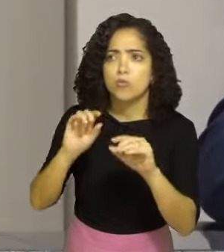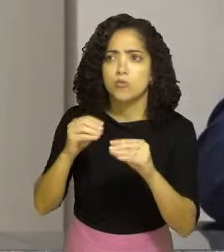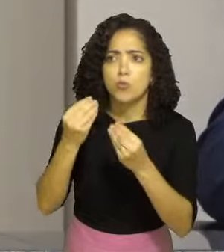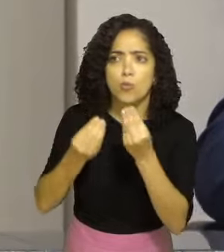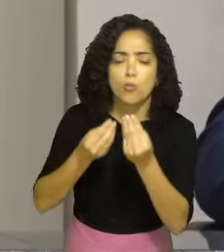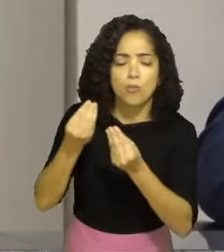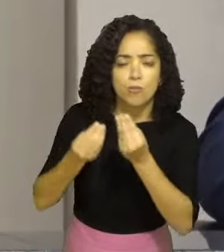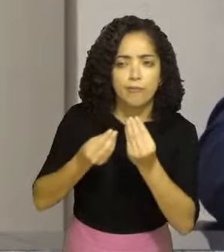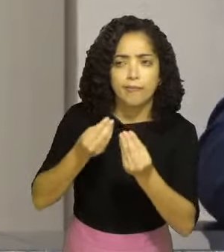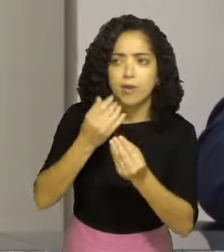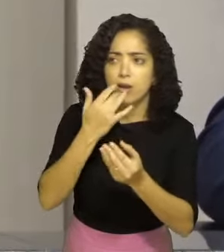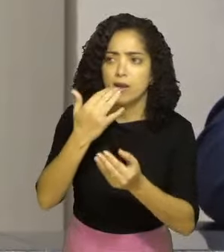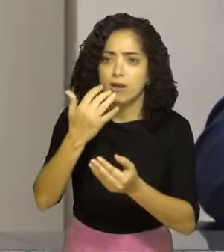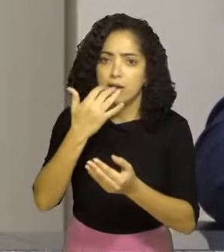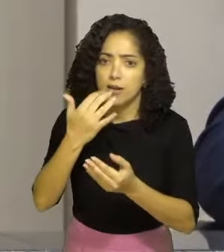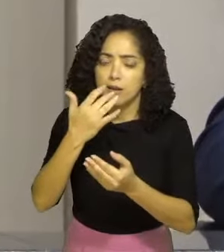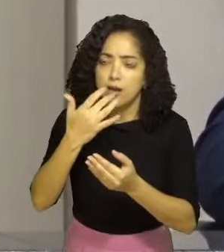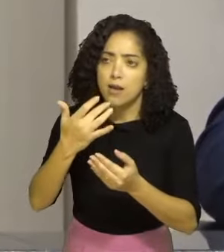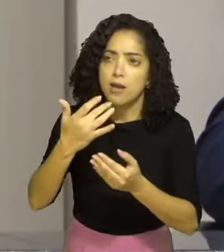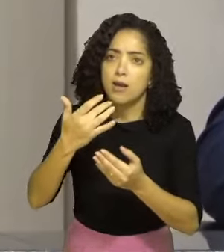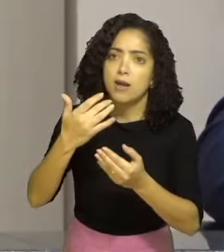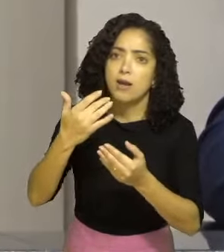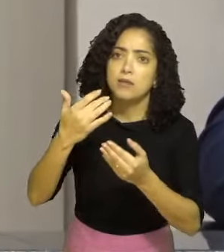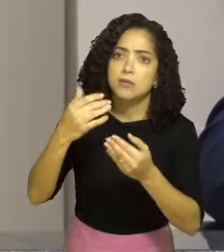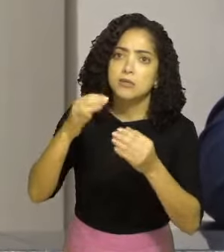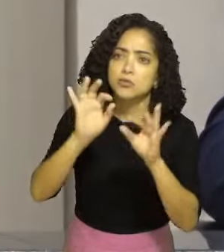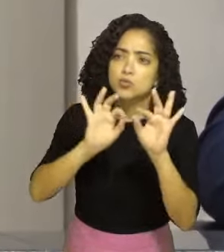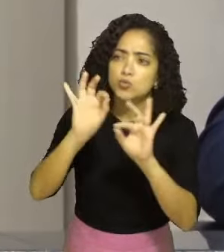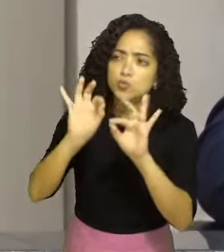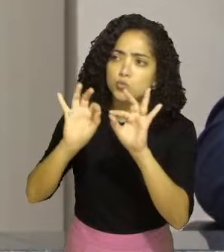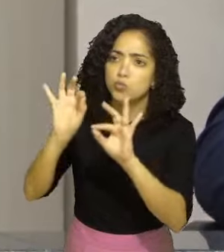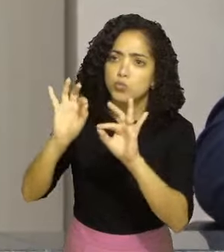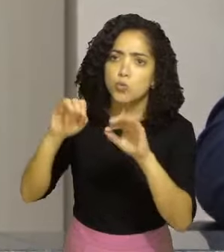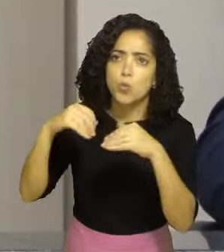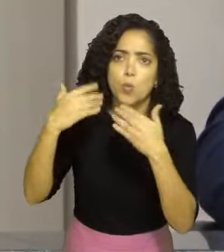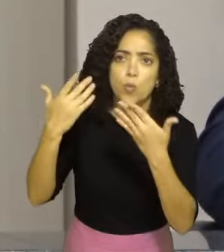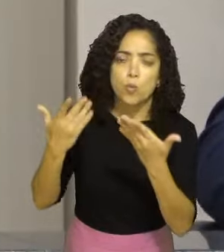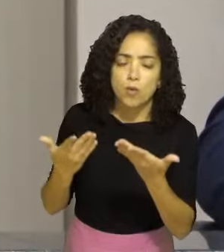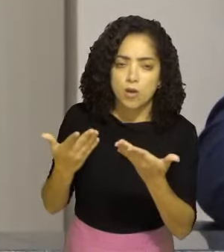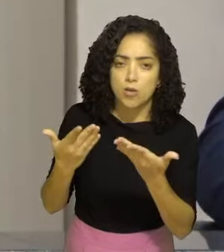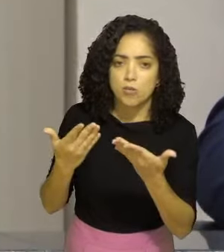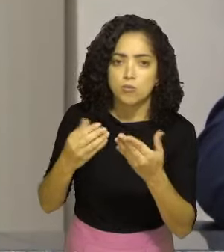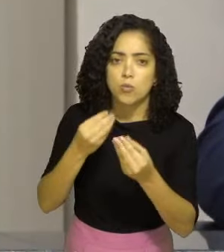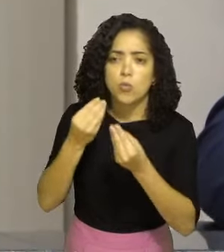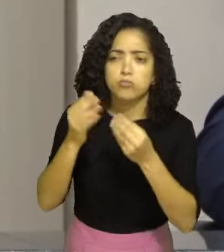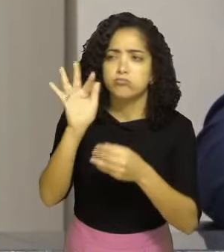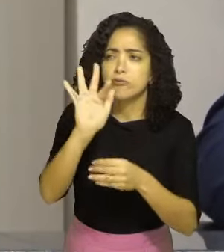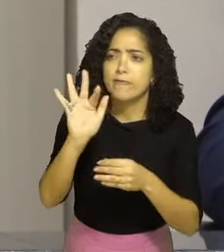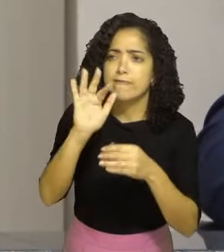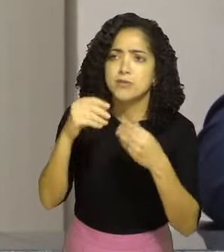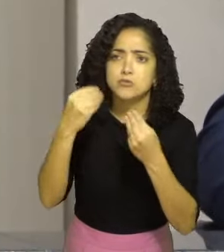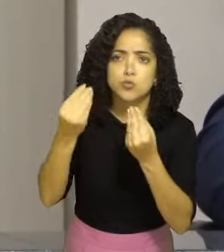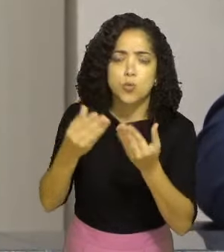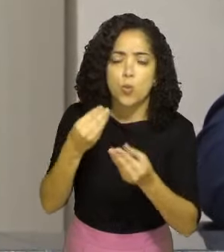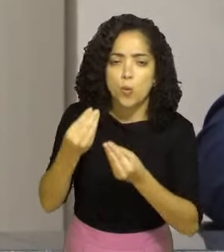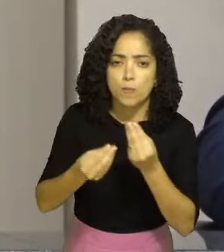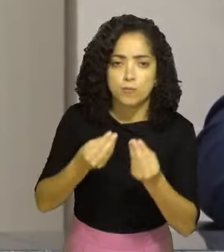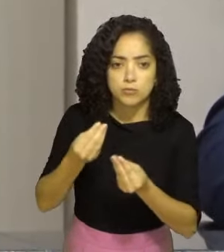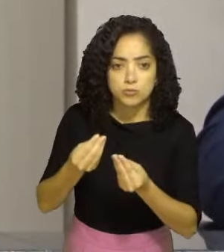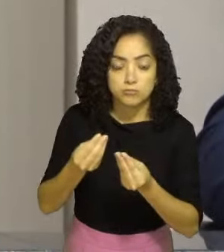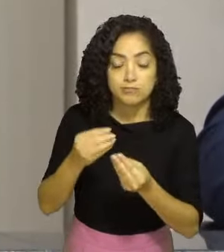aquelas cores tão enfileiradas, qual é o fenômeno físico que está por trás disso?